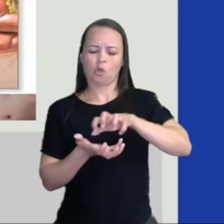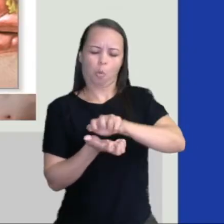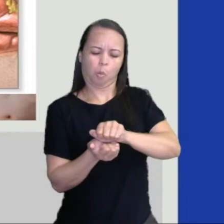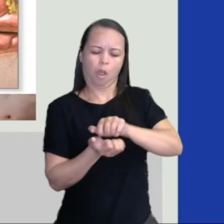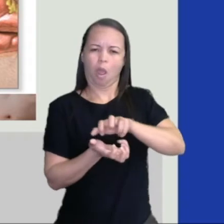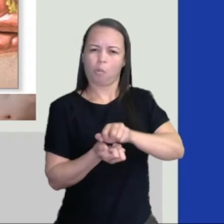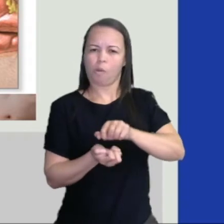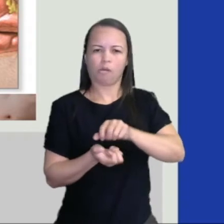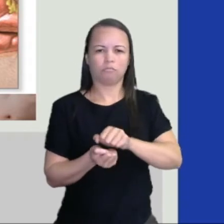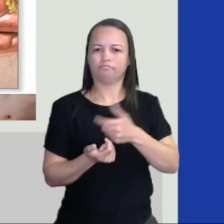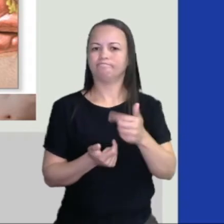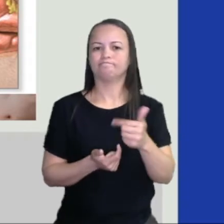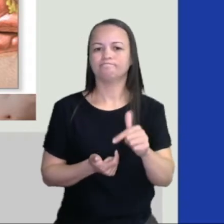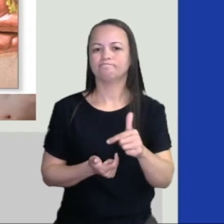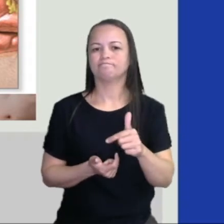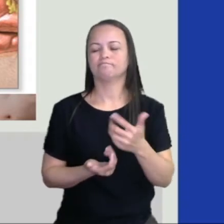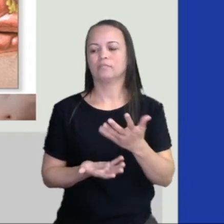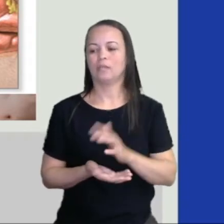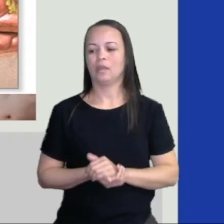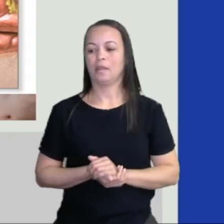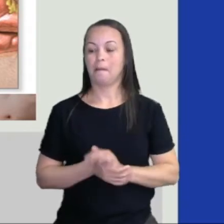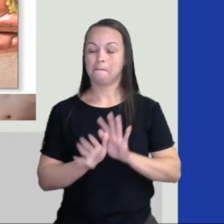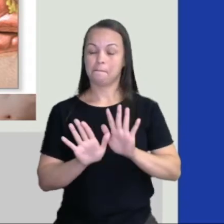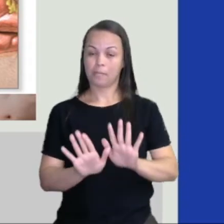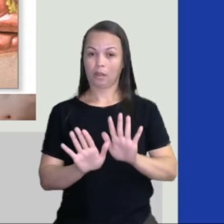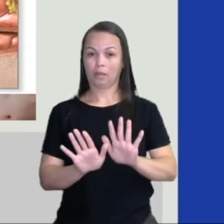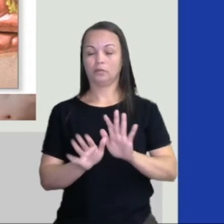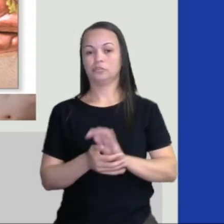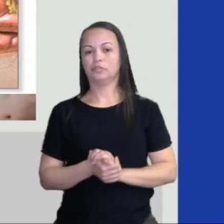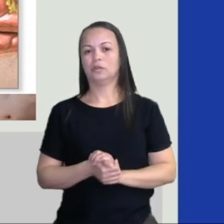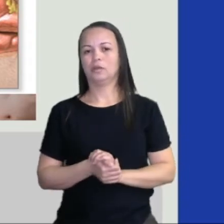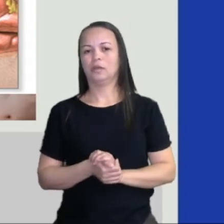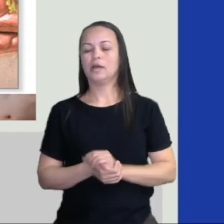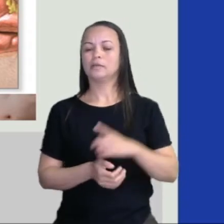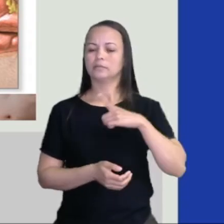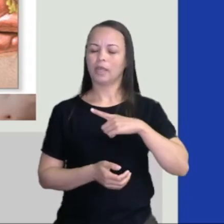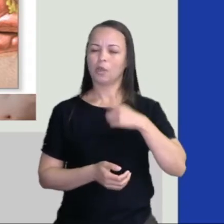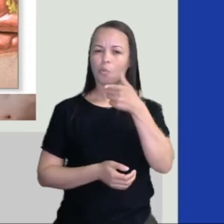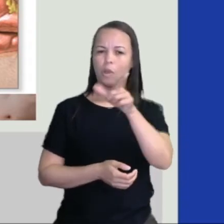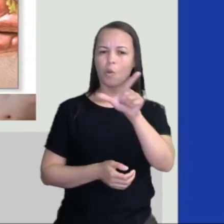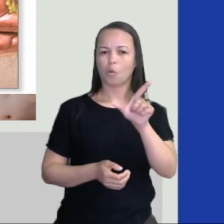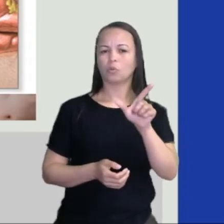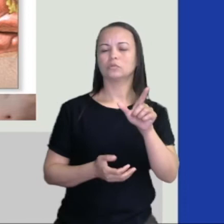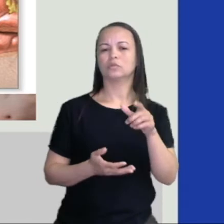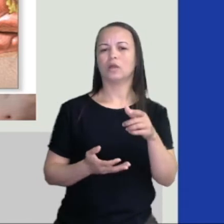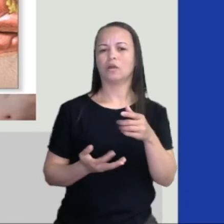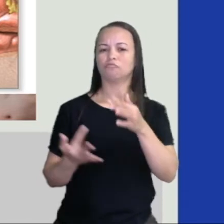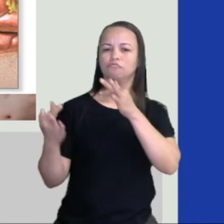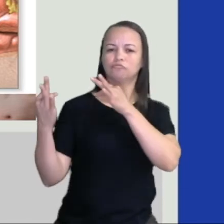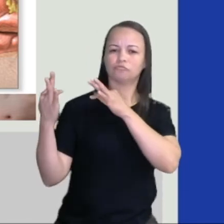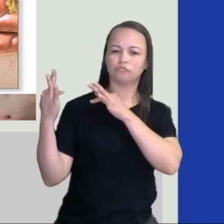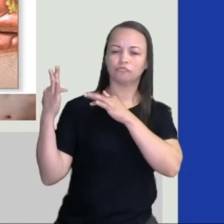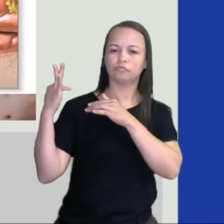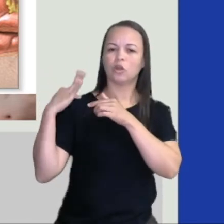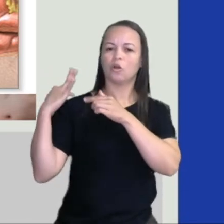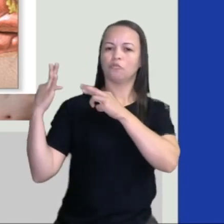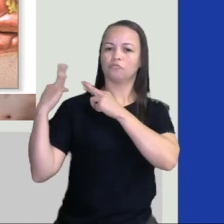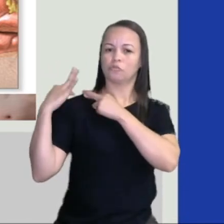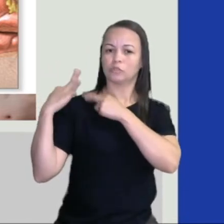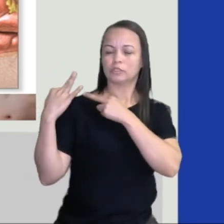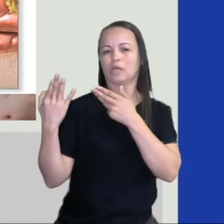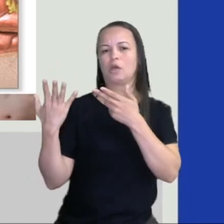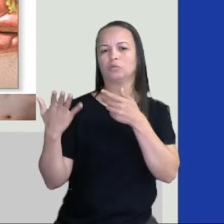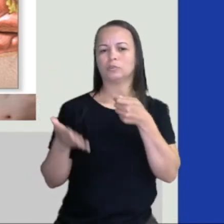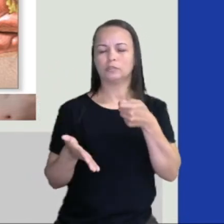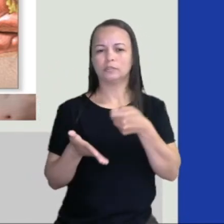aí, tá? Porém, tem uma nova função de órgão de defesa. Ou seja, tem